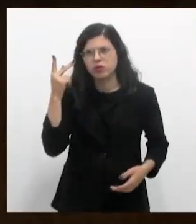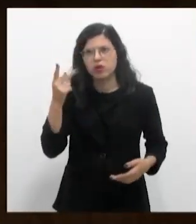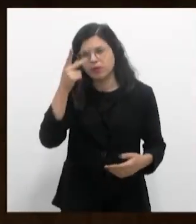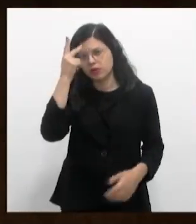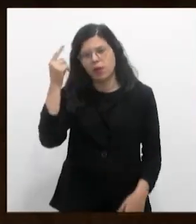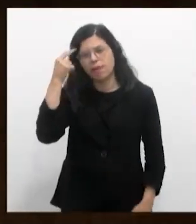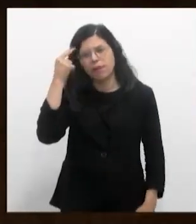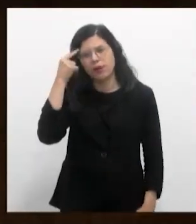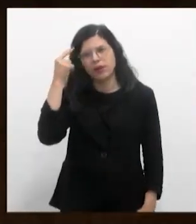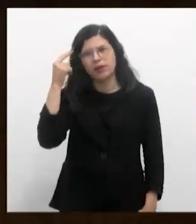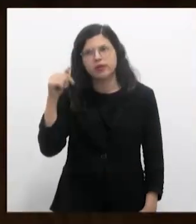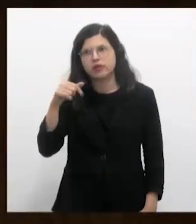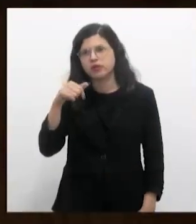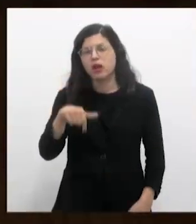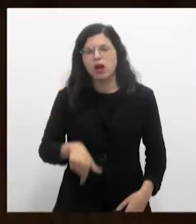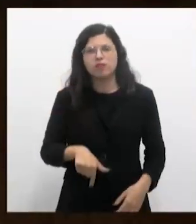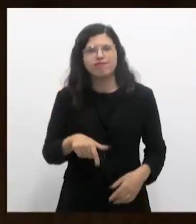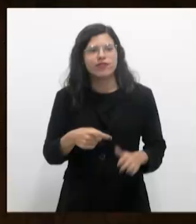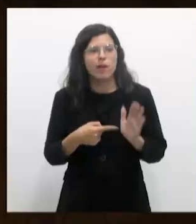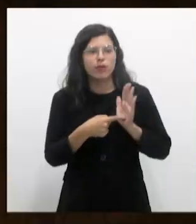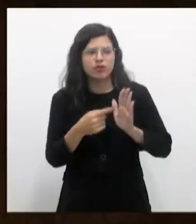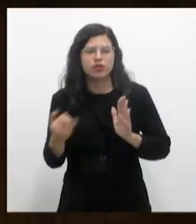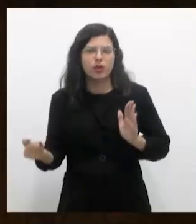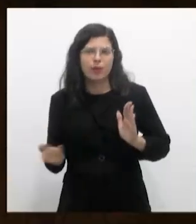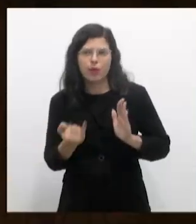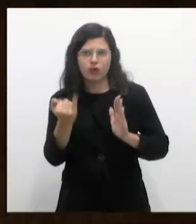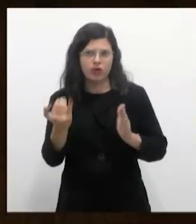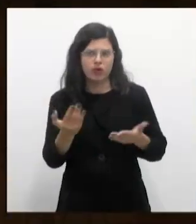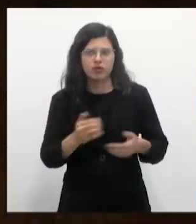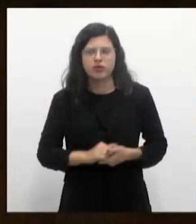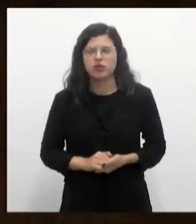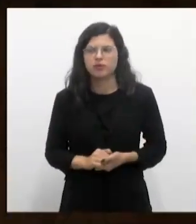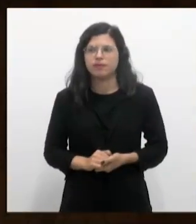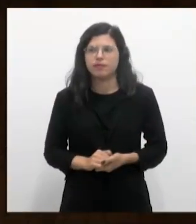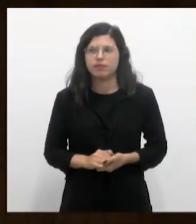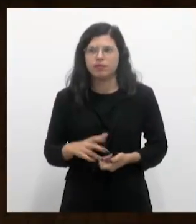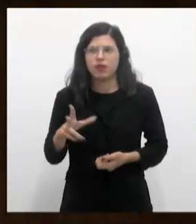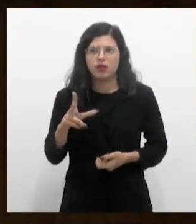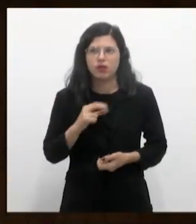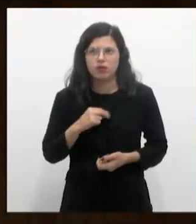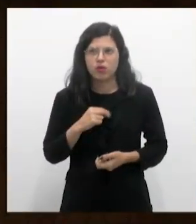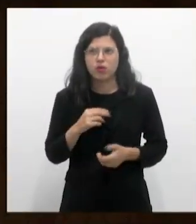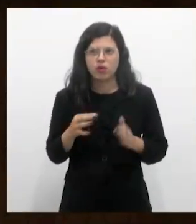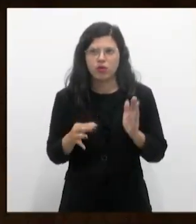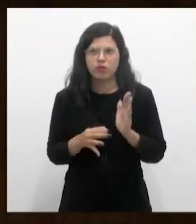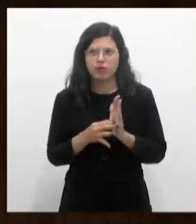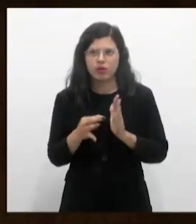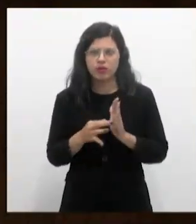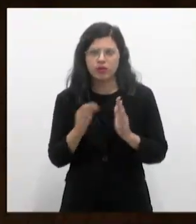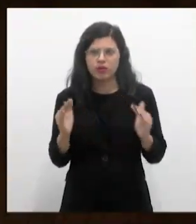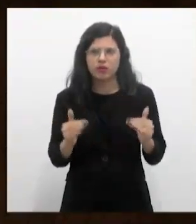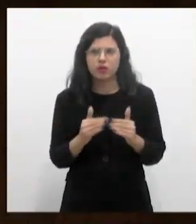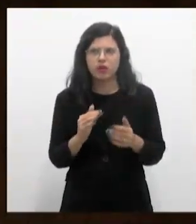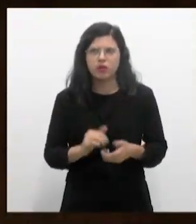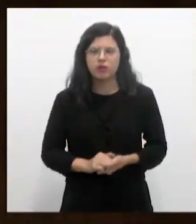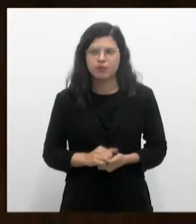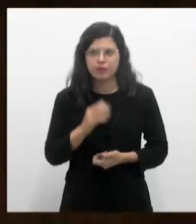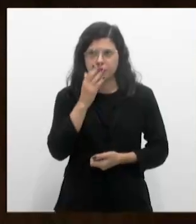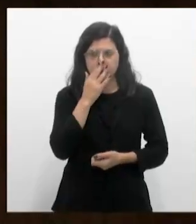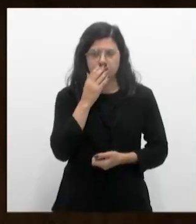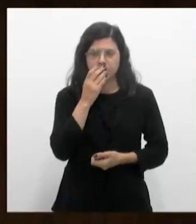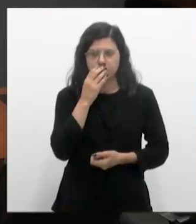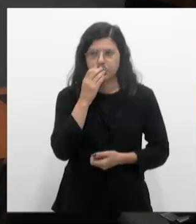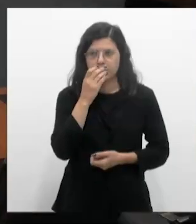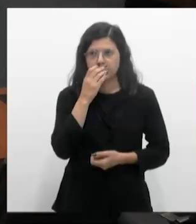poxa, alguém está dando importância para o que a gente está fazendo aqui. Então, é muito meritório, parecer amplamente favorável.